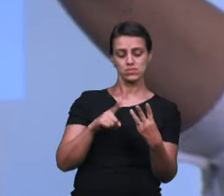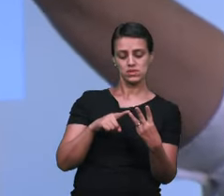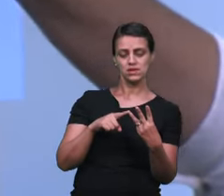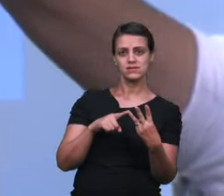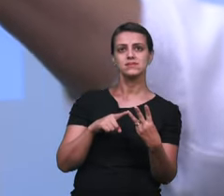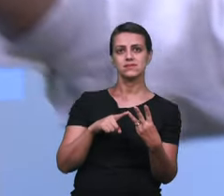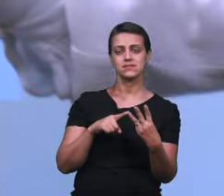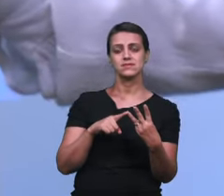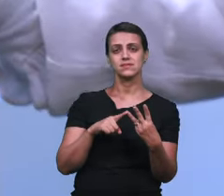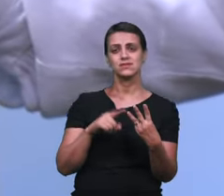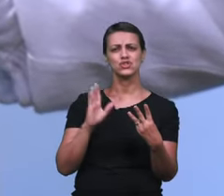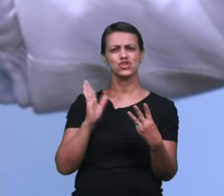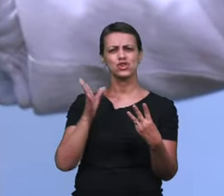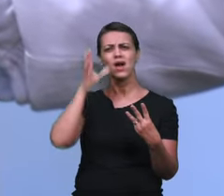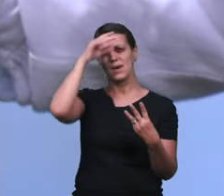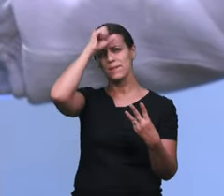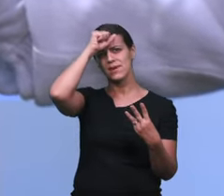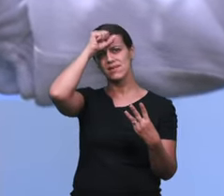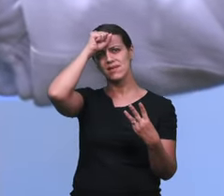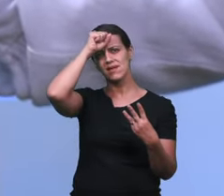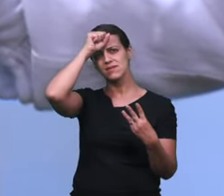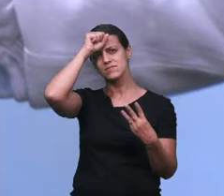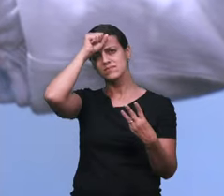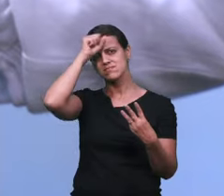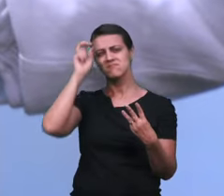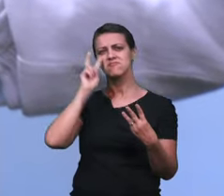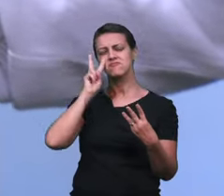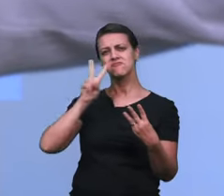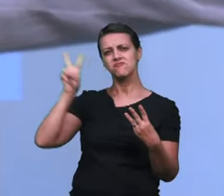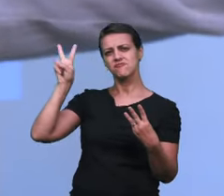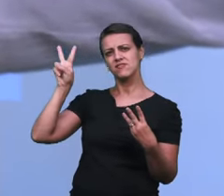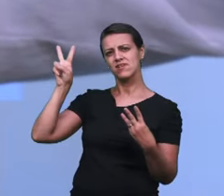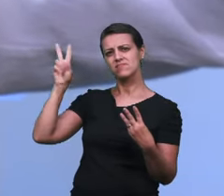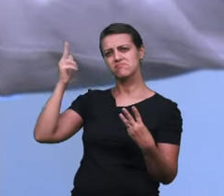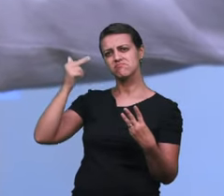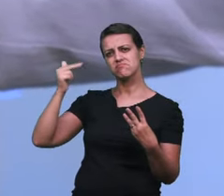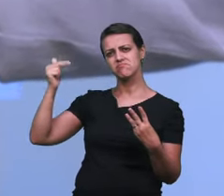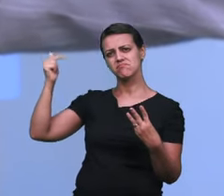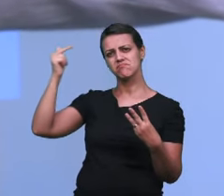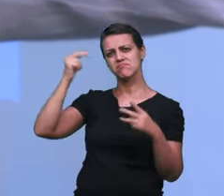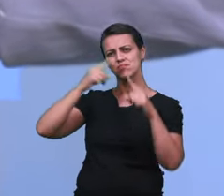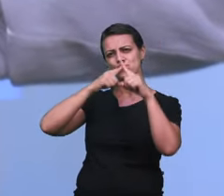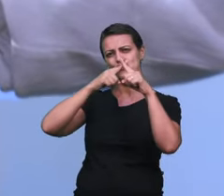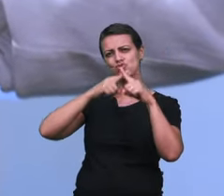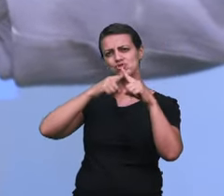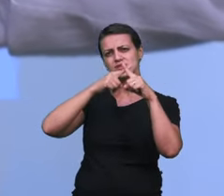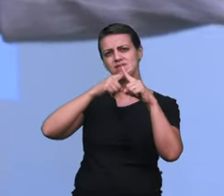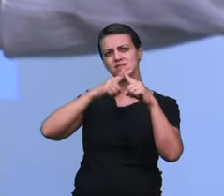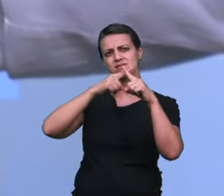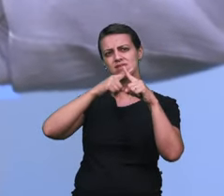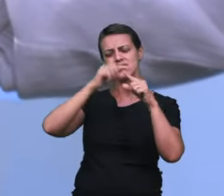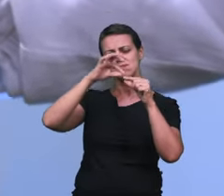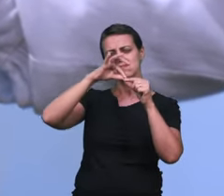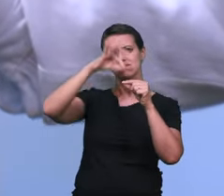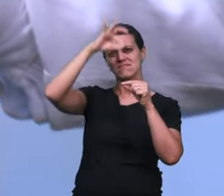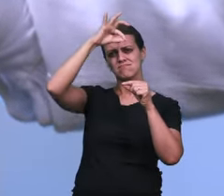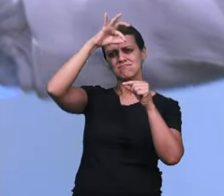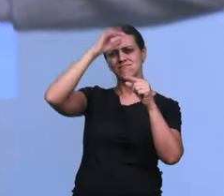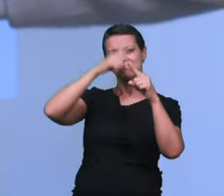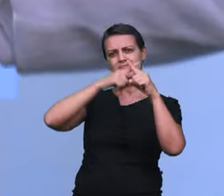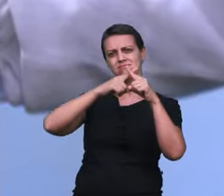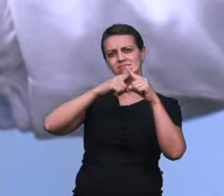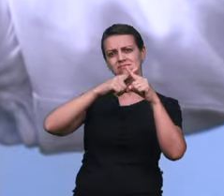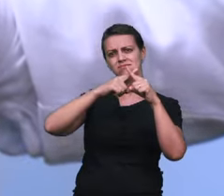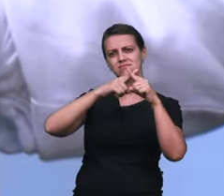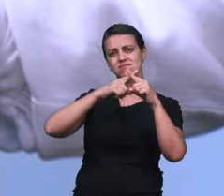Já aprendemos que quando nós vemos esta figura, um xizinho com uma haste é representação